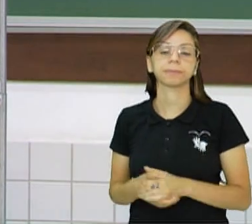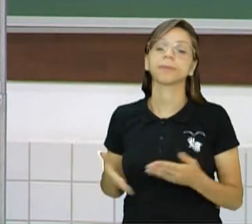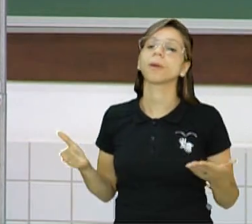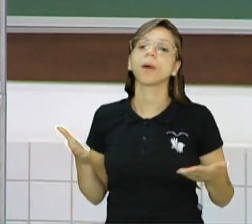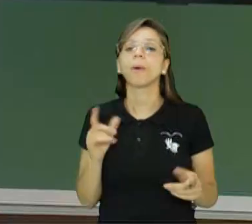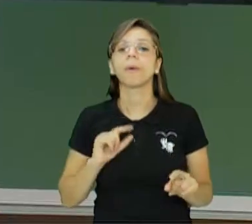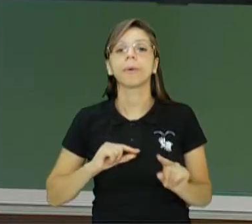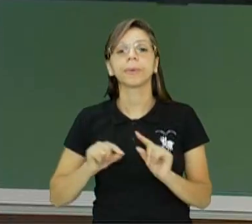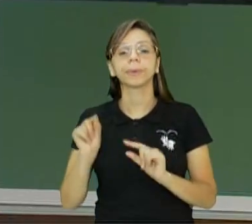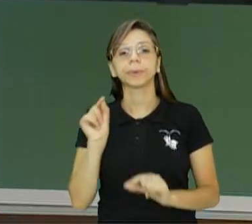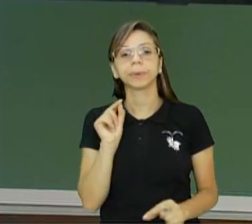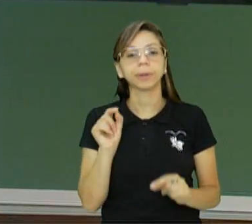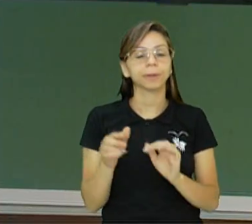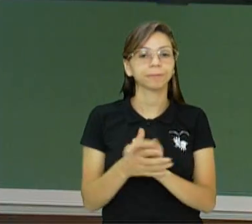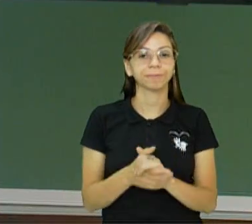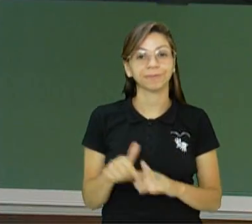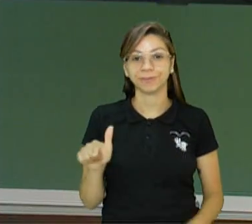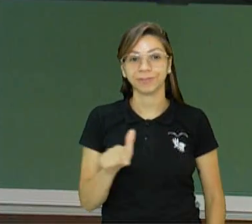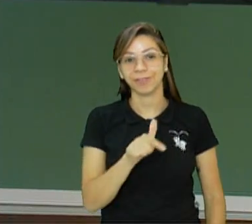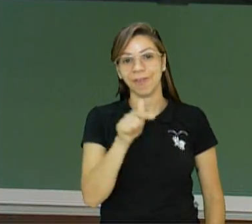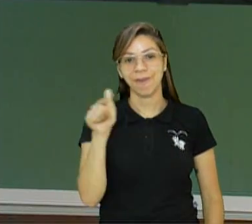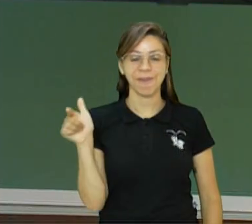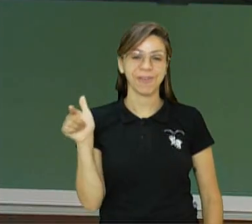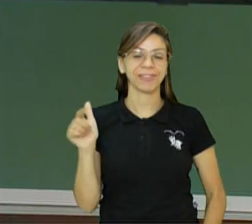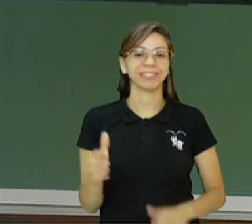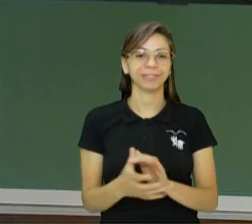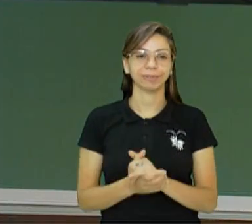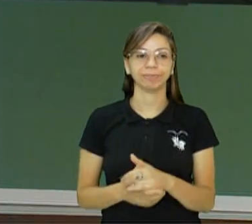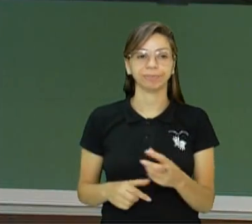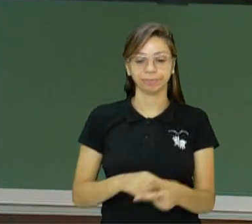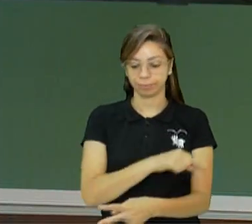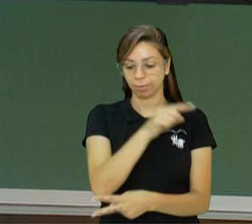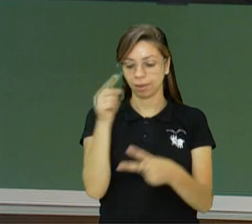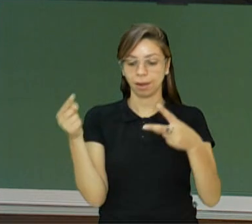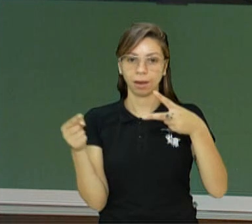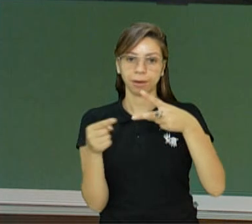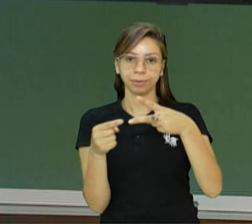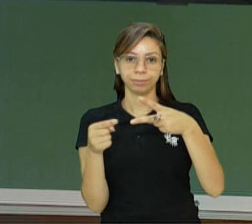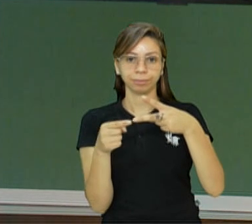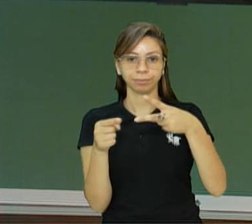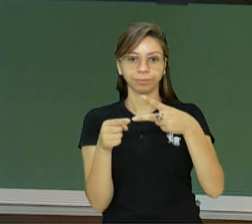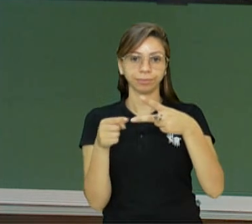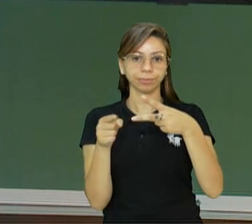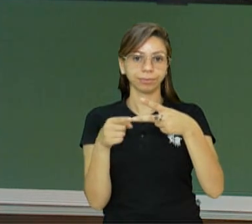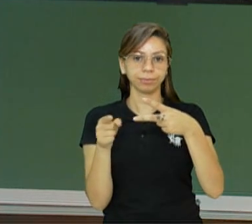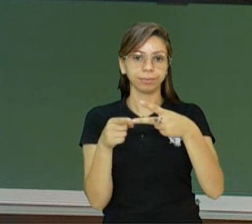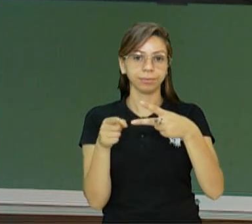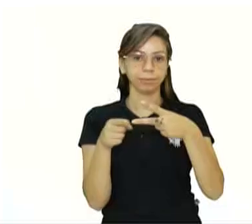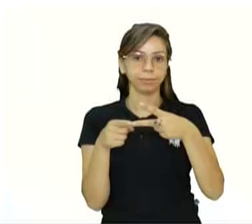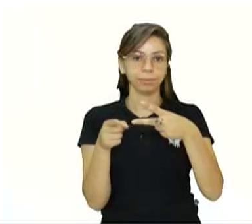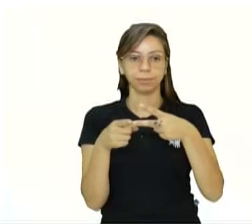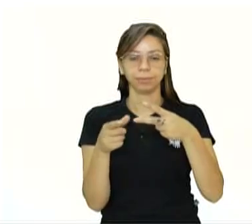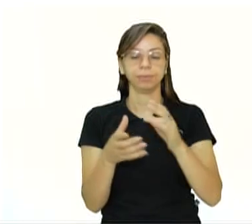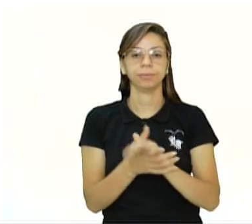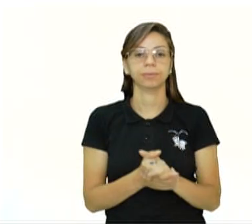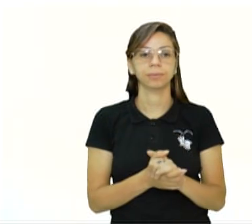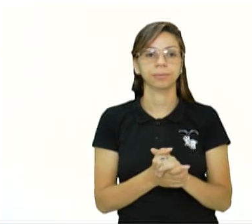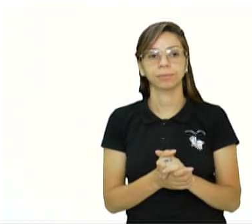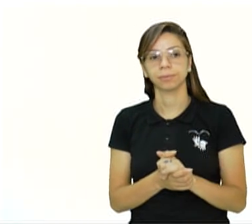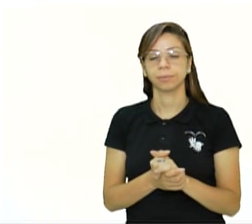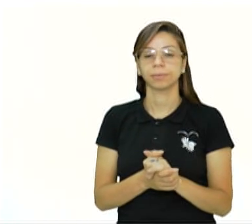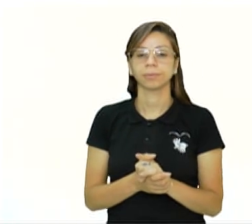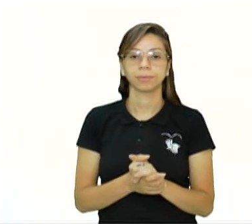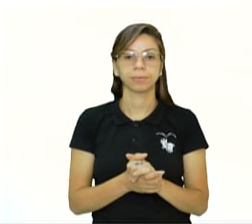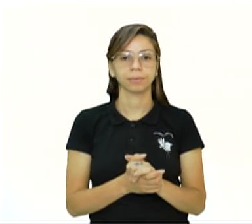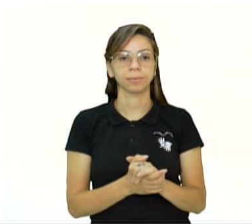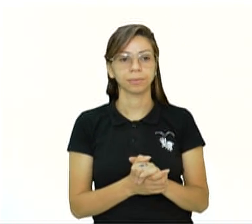E agora a gente tem que ir para mais um passo, o passo 2. Então, olhem ali, ó. Na parte de cima das jujubas,